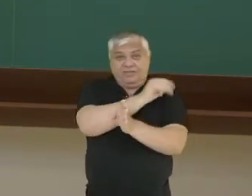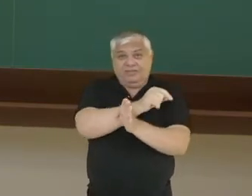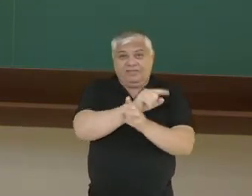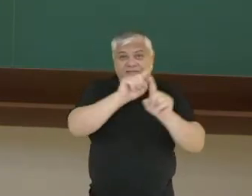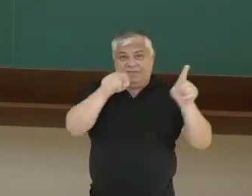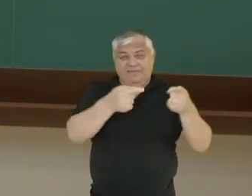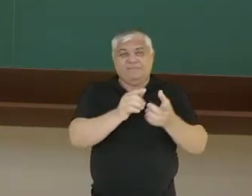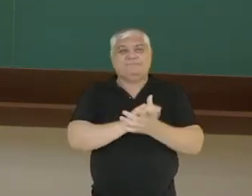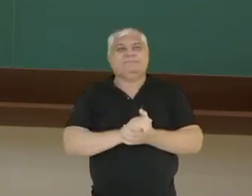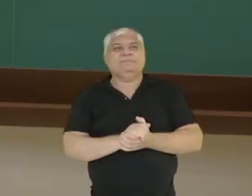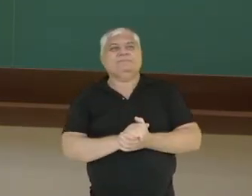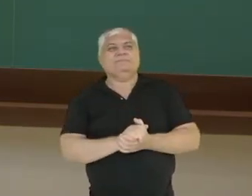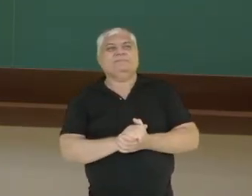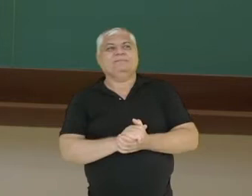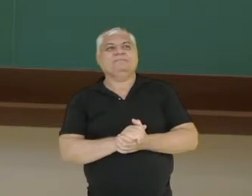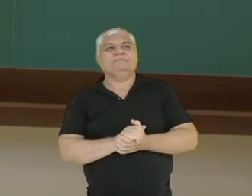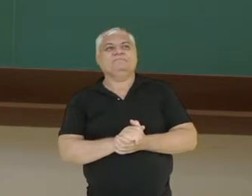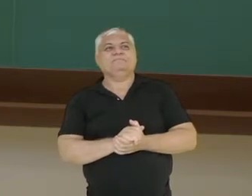de reagente.